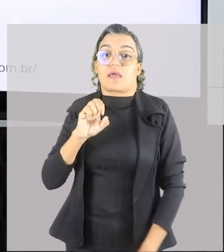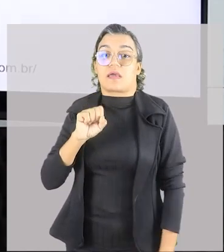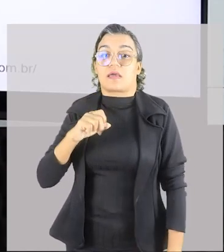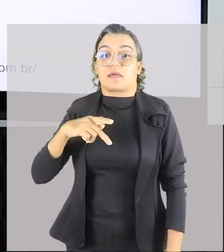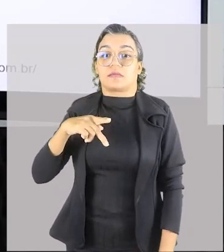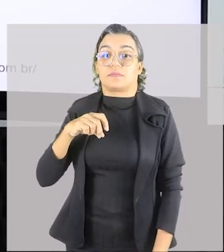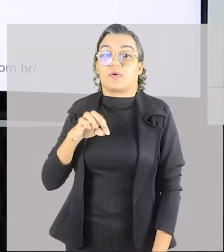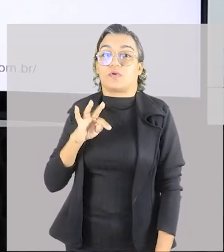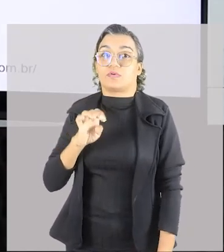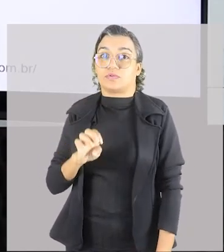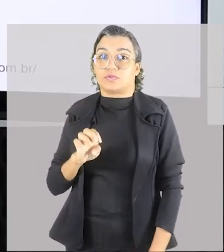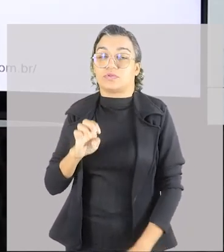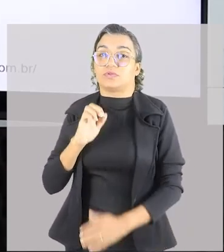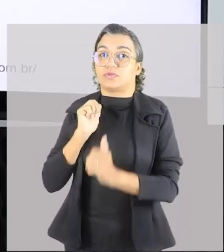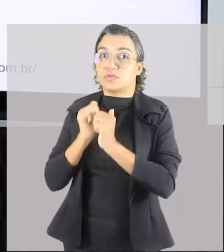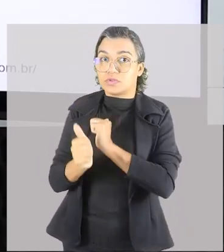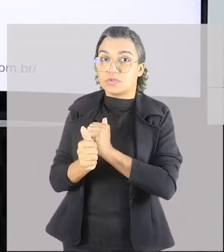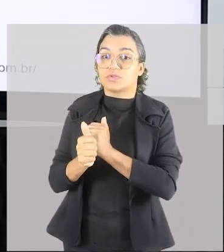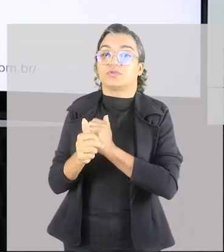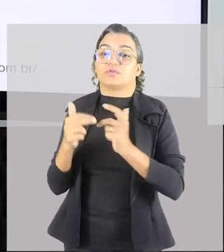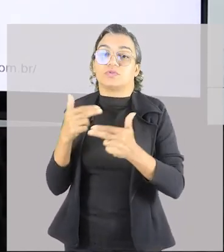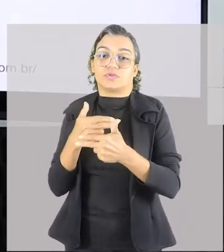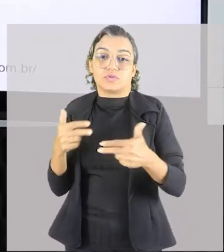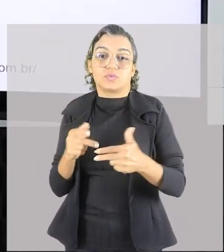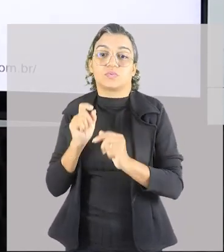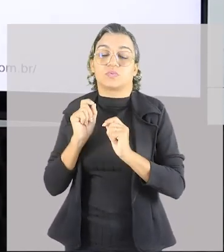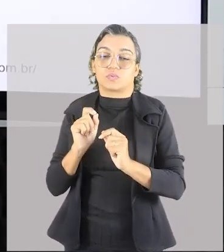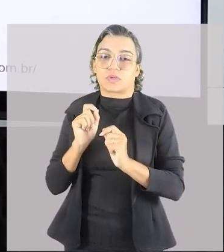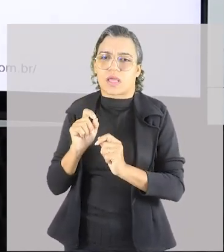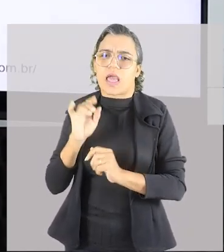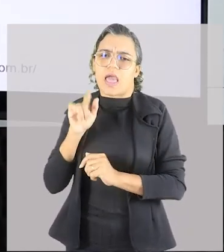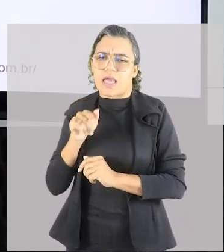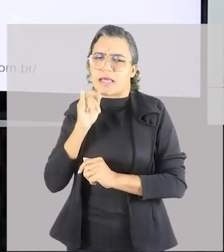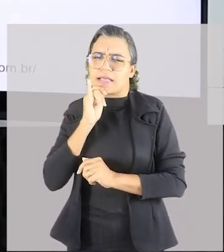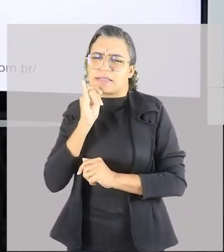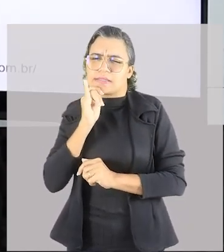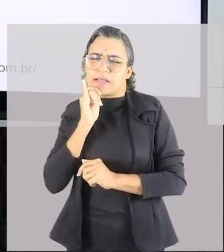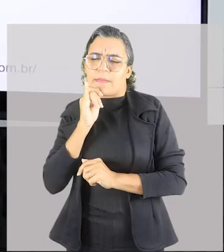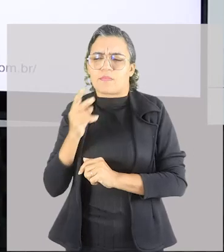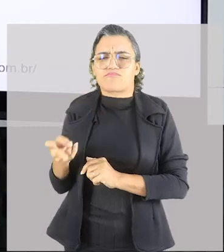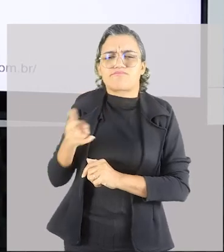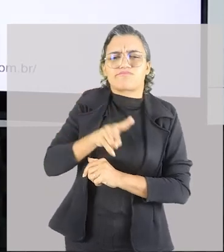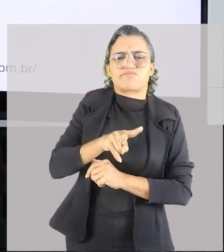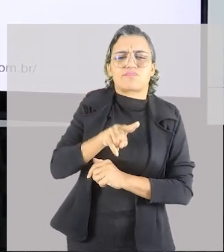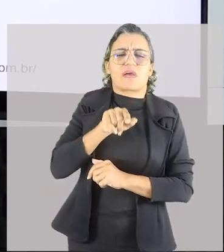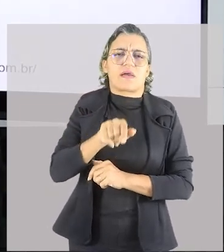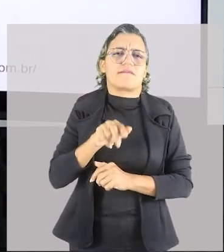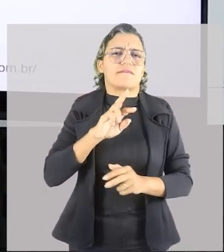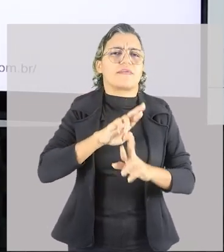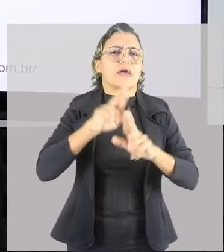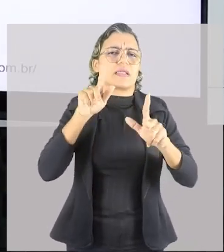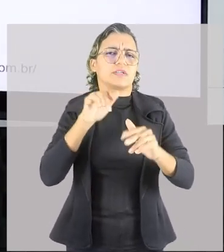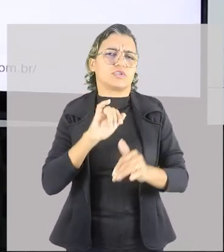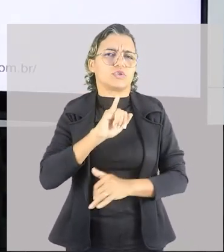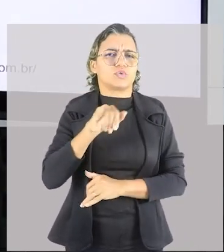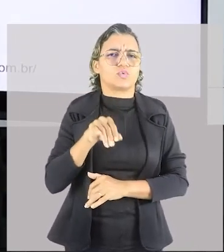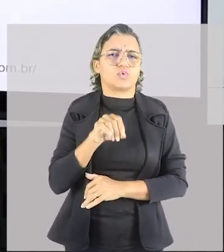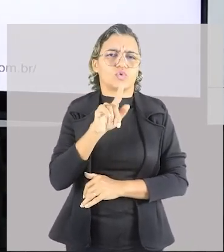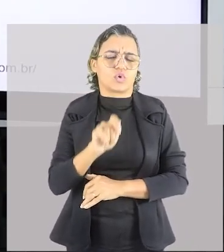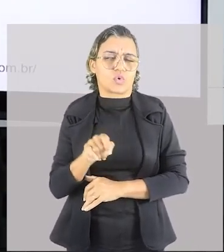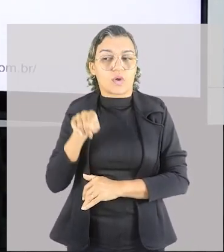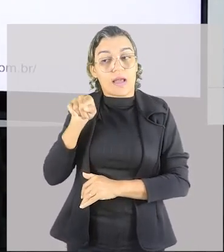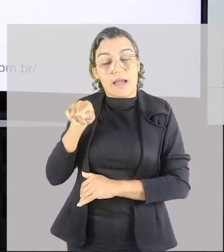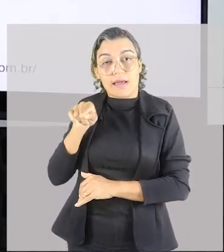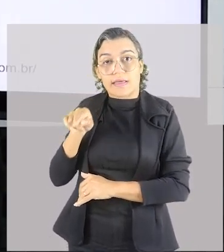caracterizar o esporte e diferenciá-lo do jogo é porque o esporte ele é institucionalizado, ou seja,